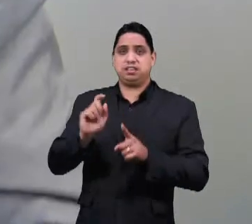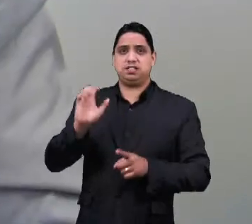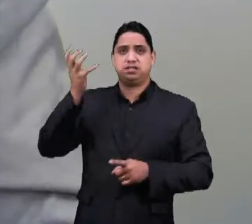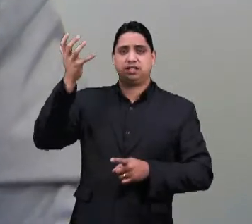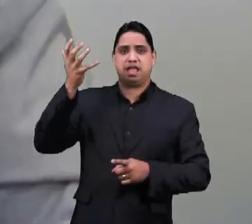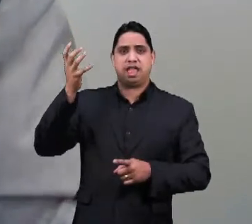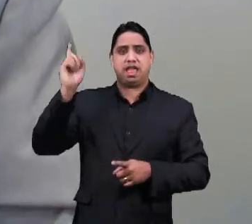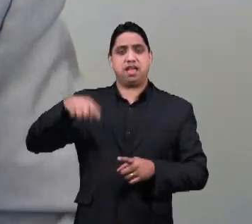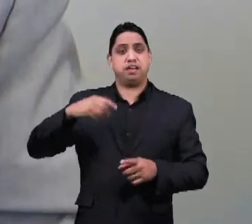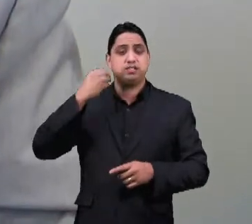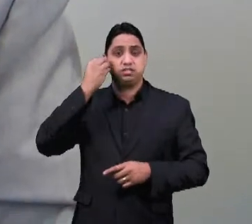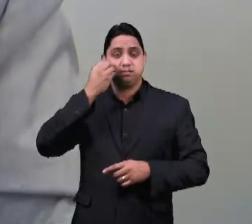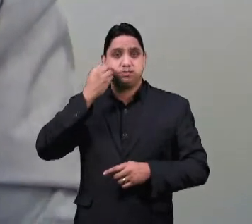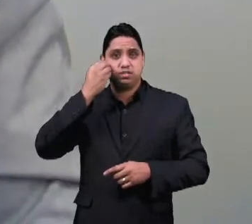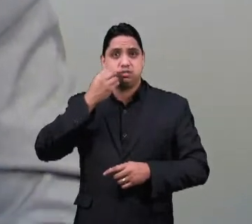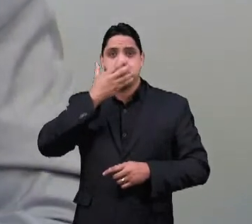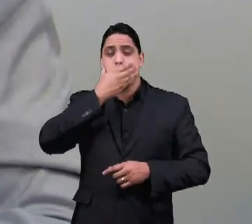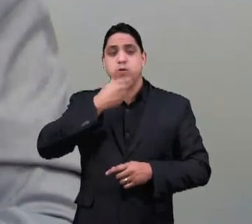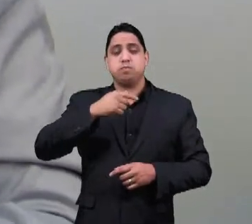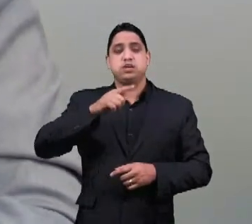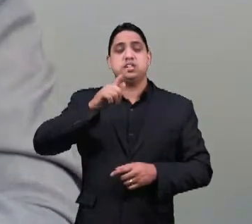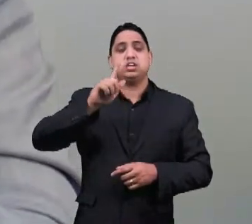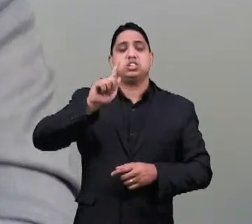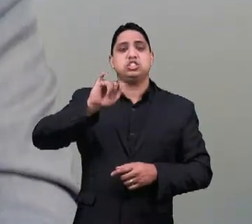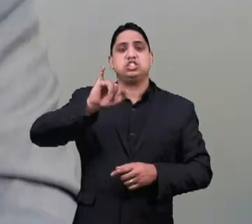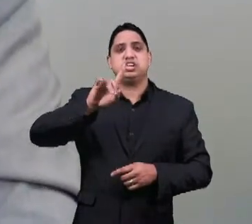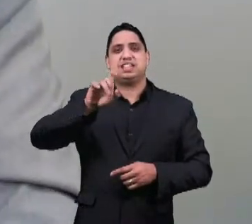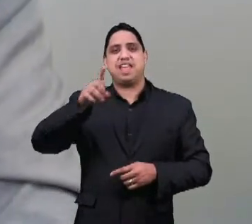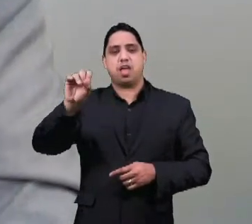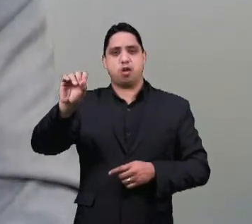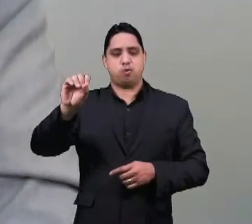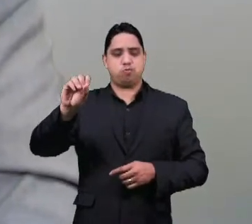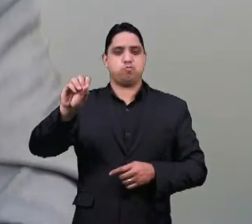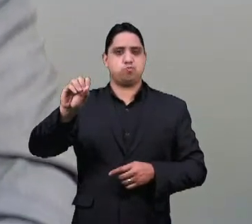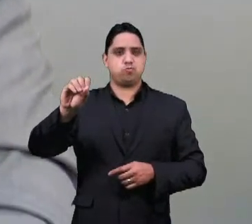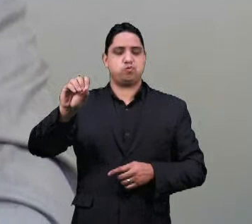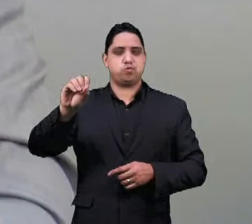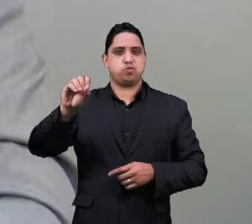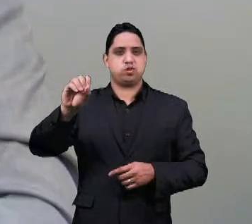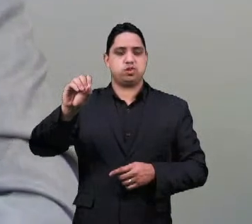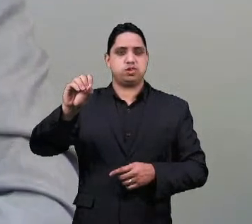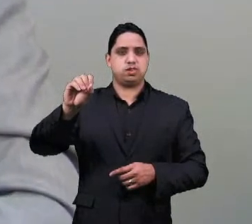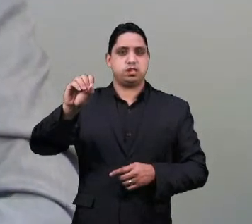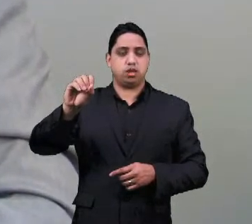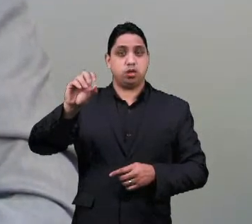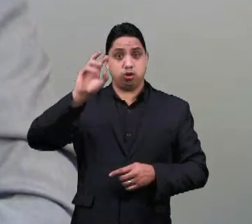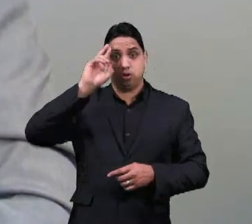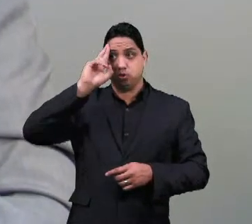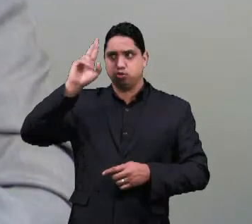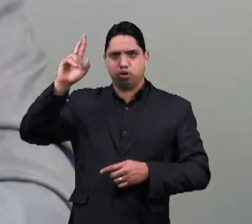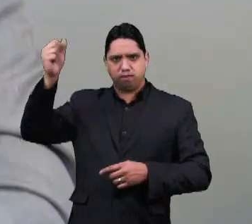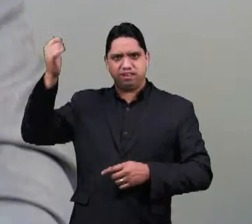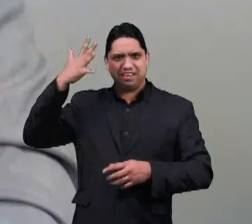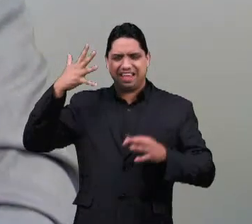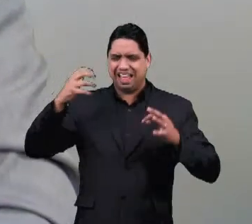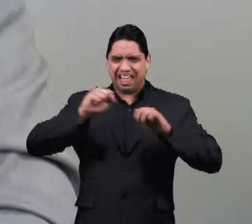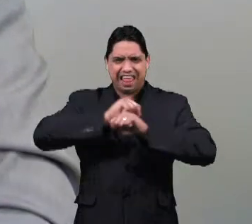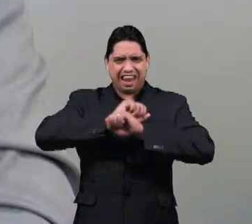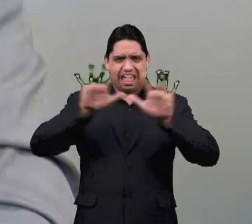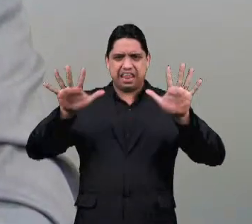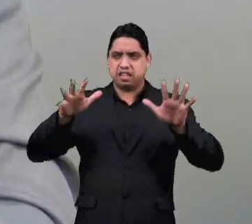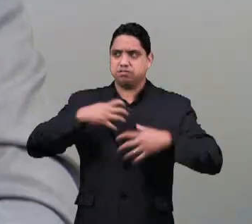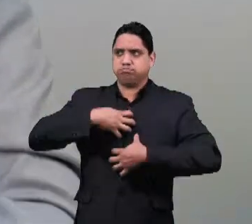foi a experiência de Gideão. Gideão, o Senhor deu uma orientação clara para ele, né? E ele ouviu a